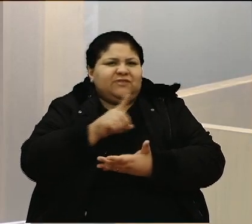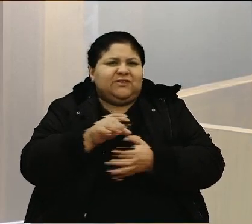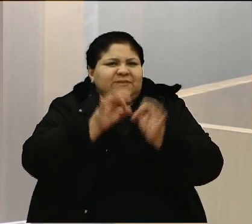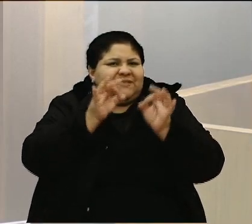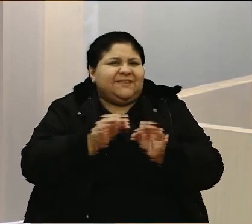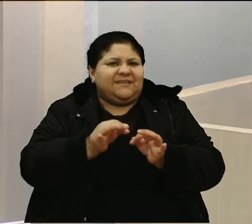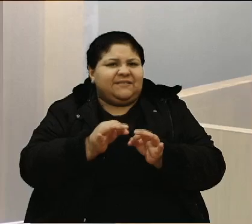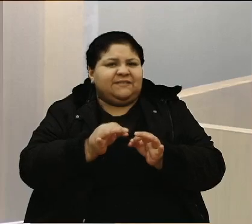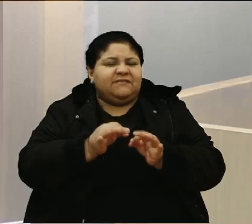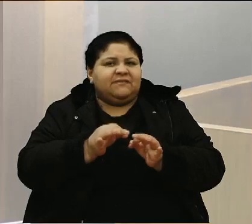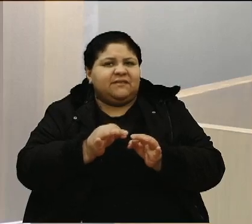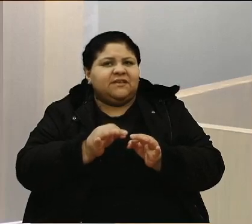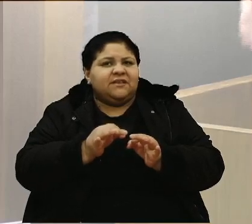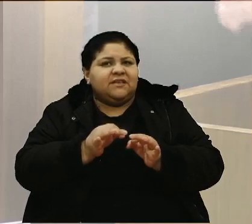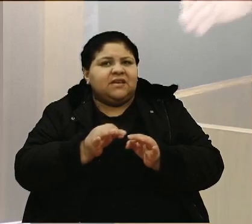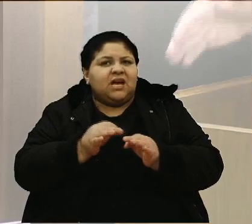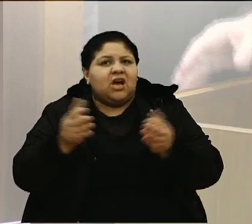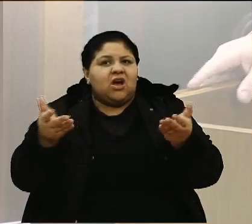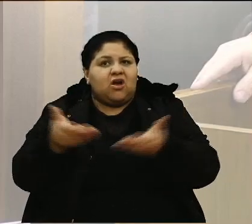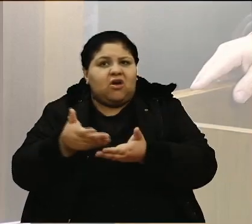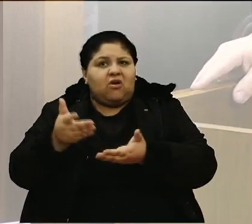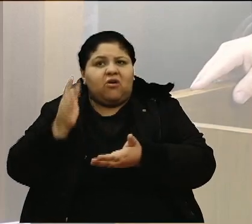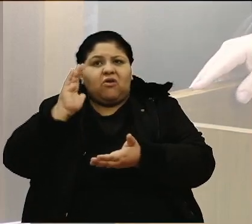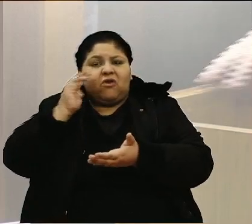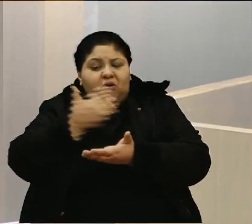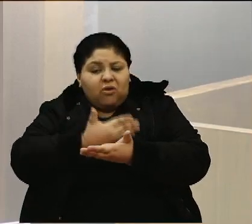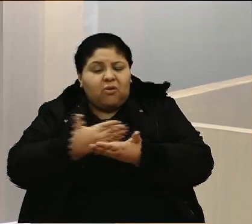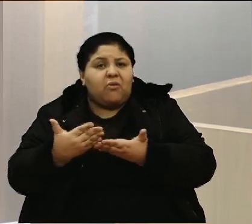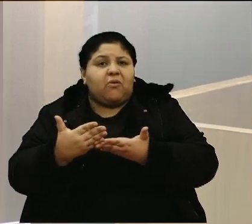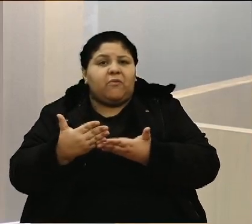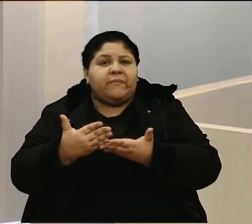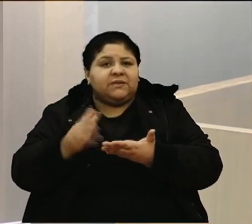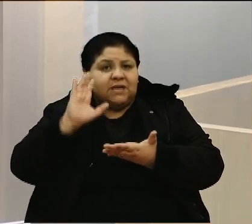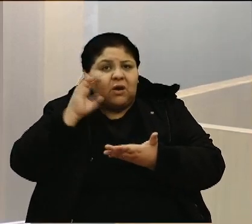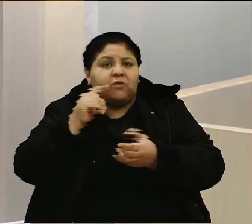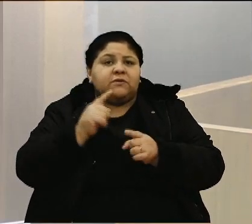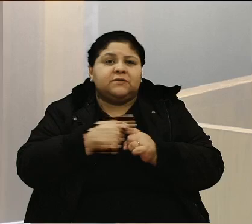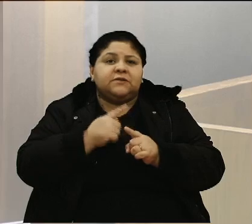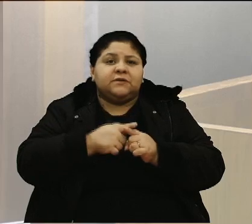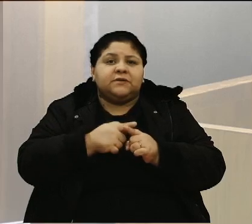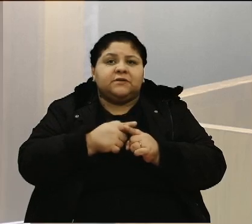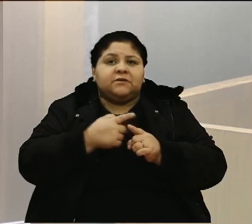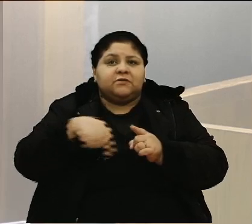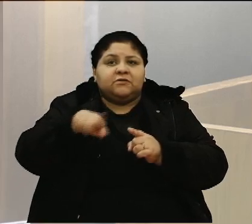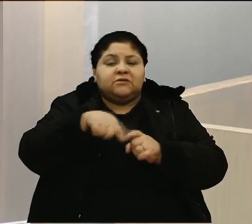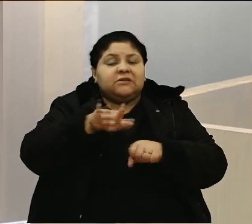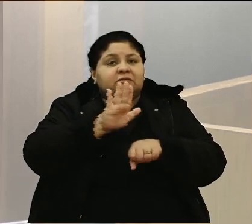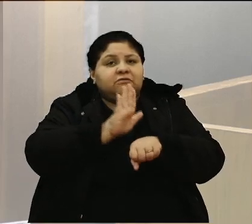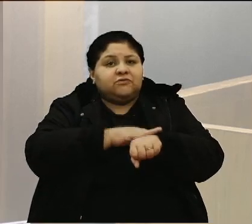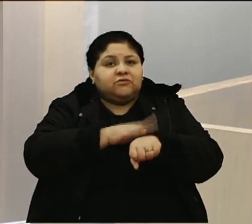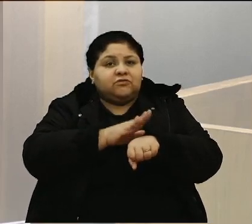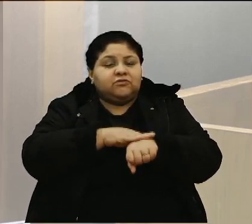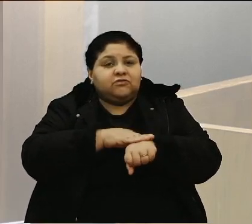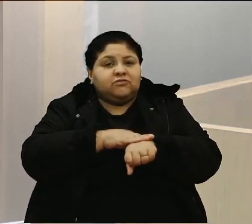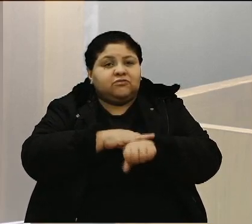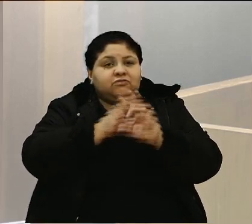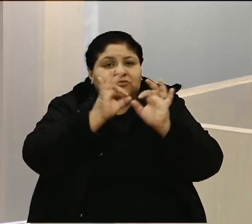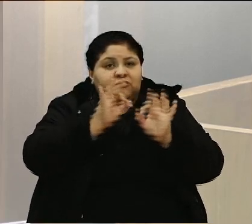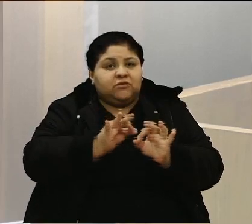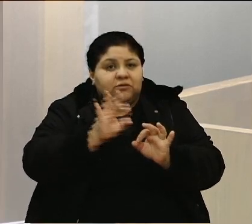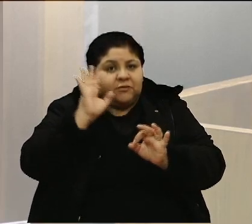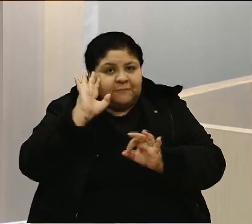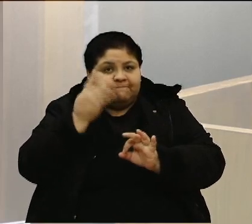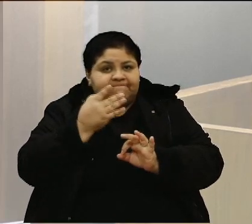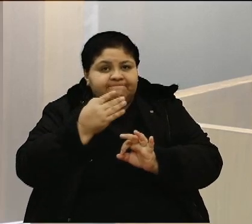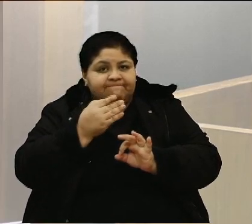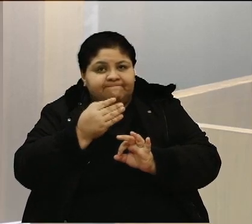fatos. Isso agora as coisas vão começar a acontecer também, e nós estamos no momento oportuno para que isso